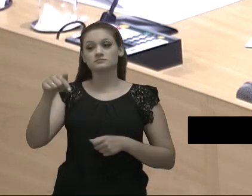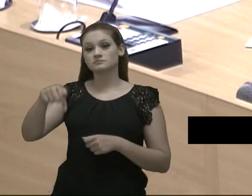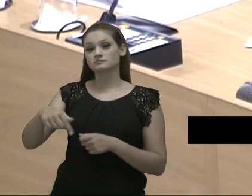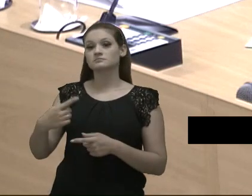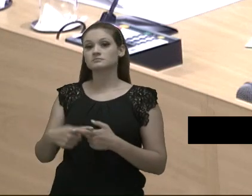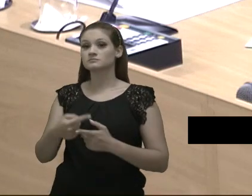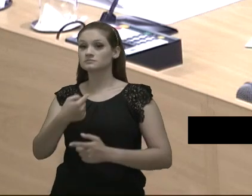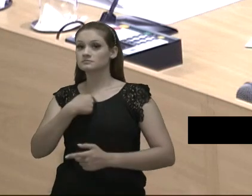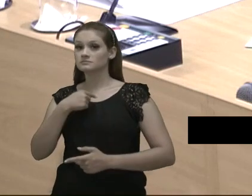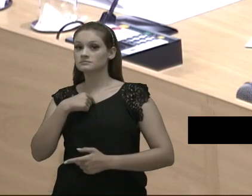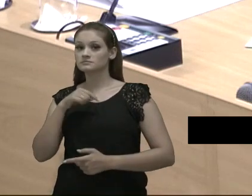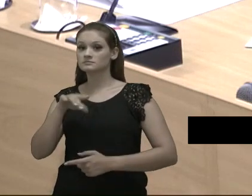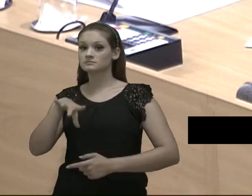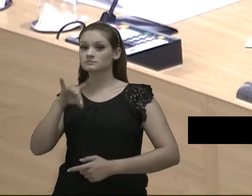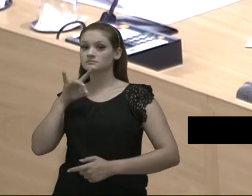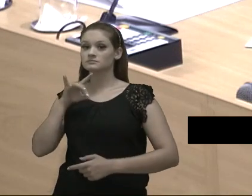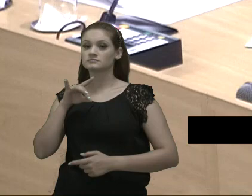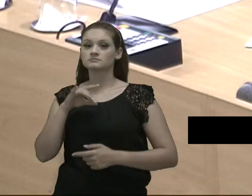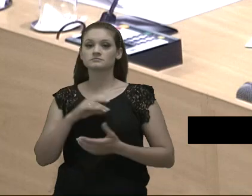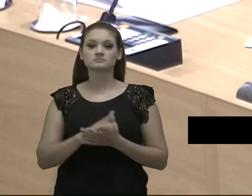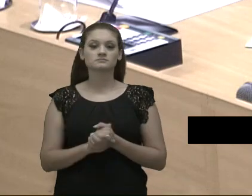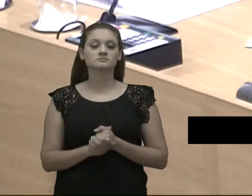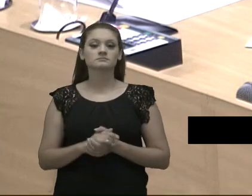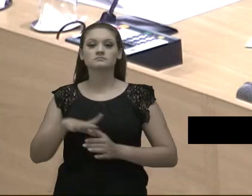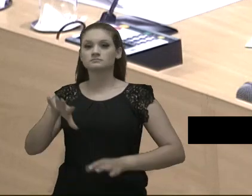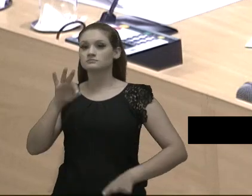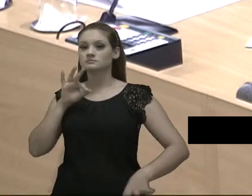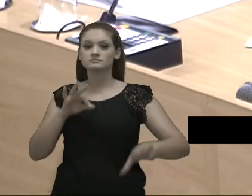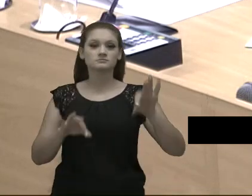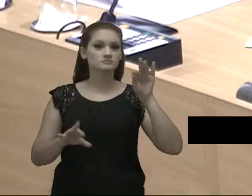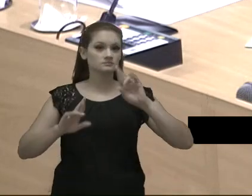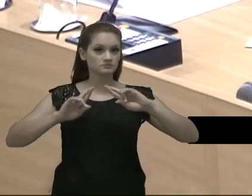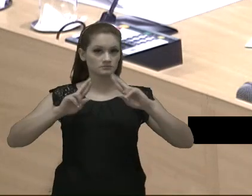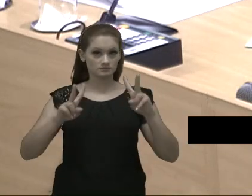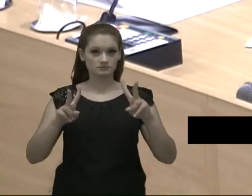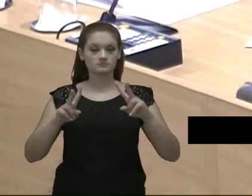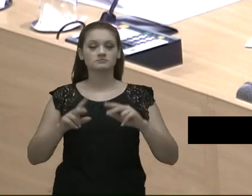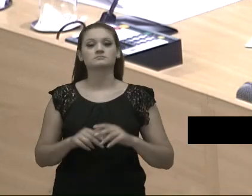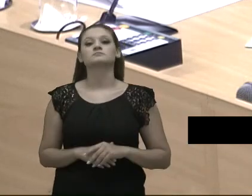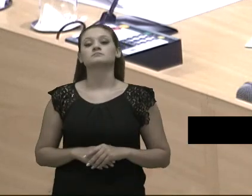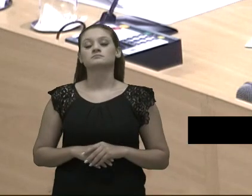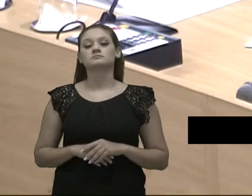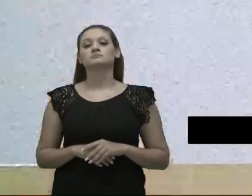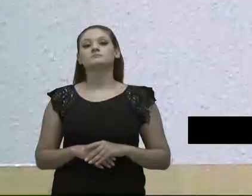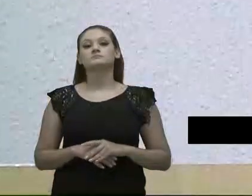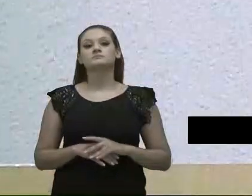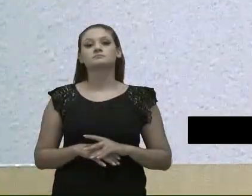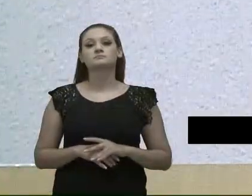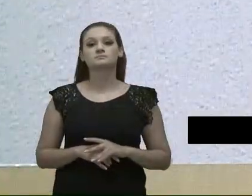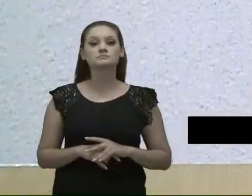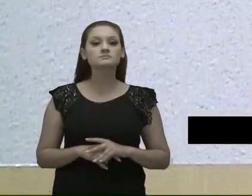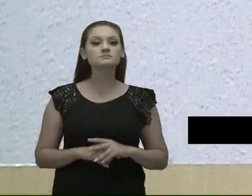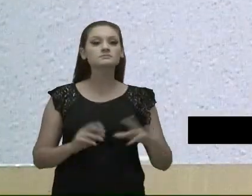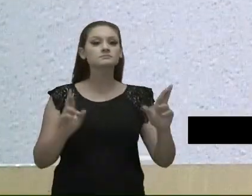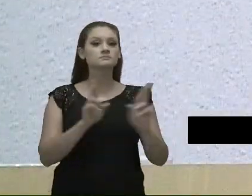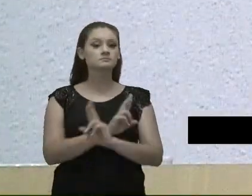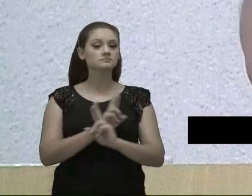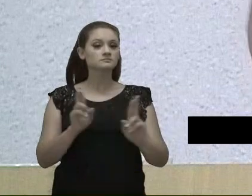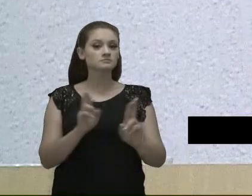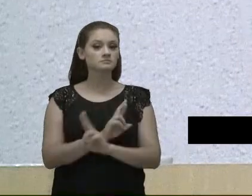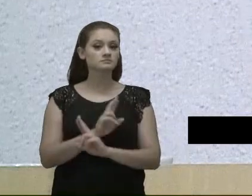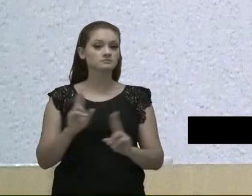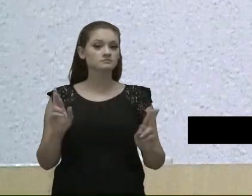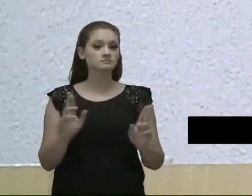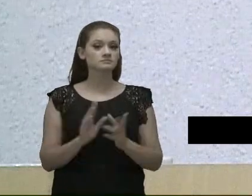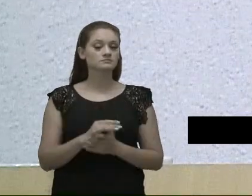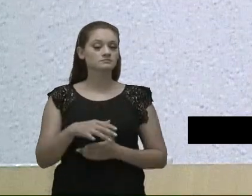nossa parte. Uhum. Então, as tomadas de decisões foram diferentes, né? Mas uma relacionada na outra, no sentido